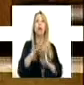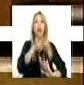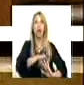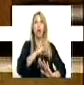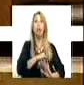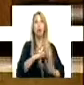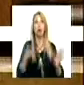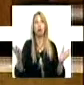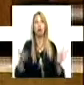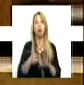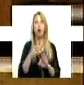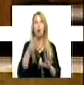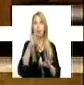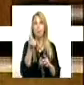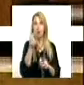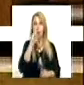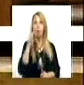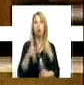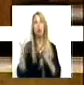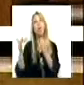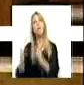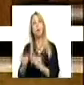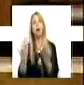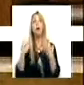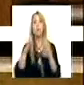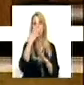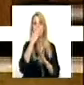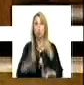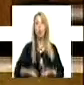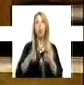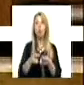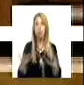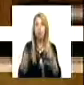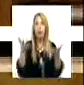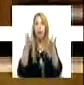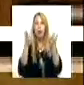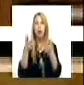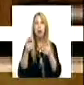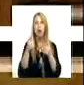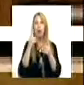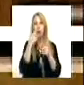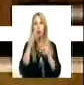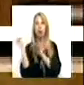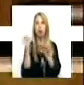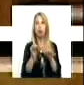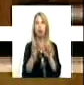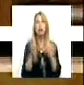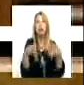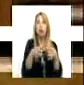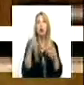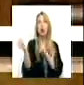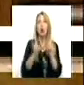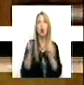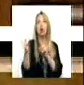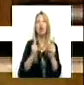muito mais baixo. Porém, se o investimento e o incentivo ao transporte coletivo não aparecerem, não se estará